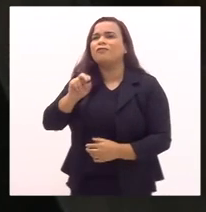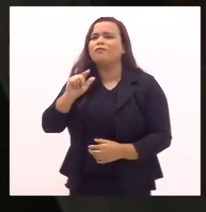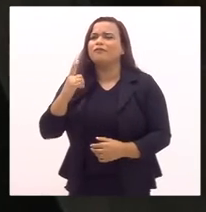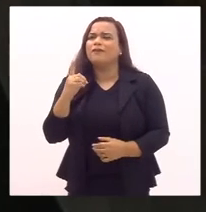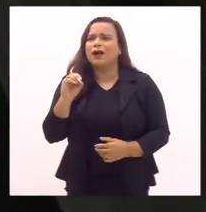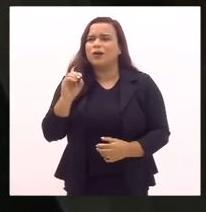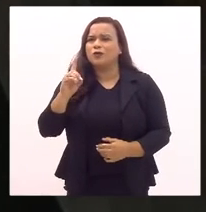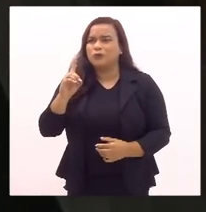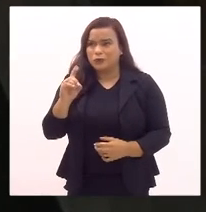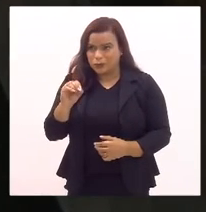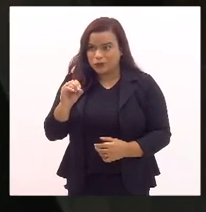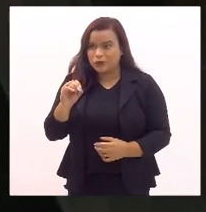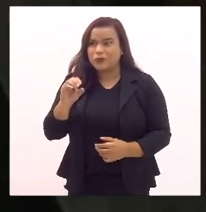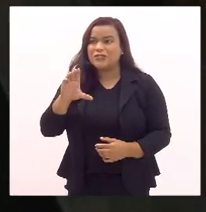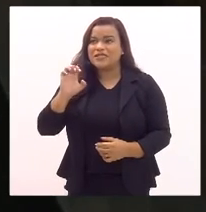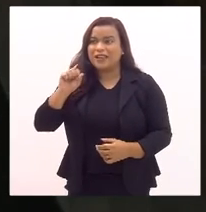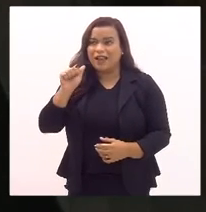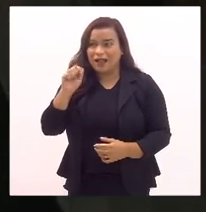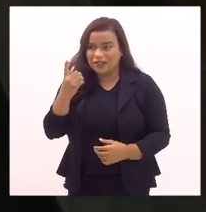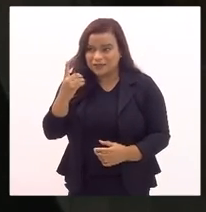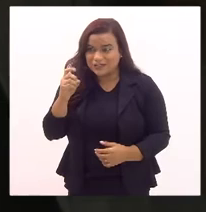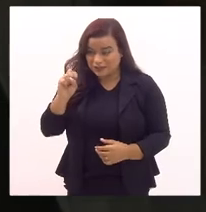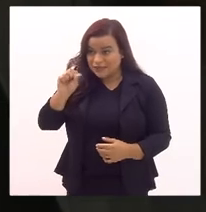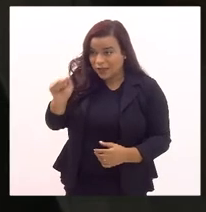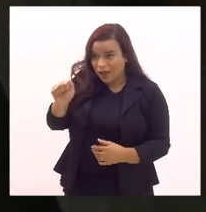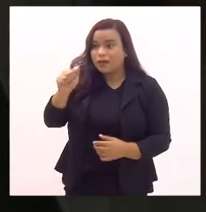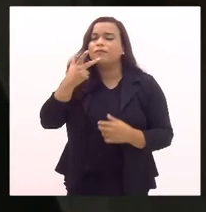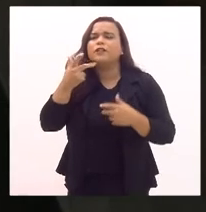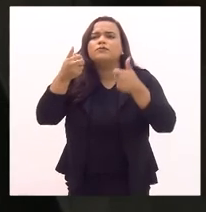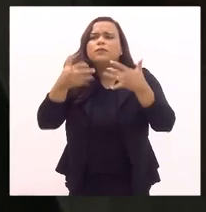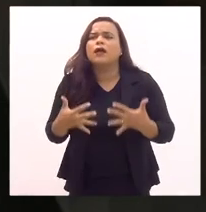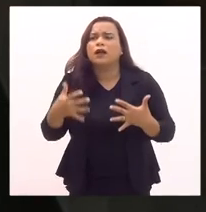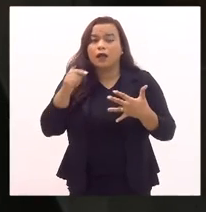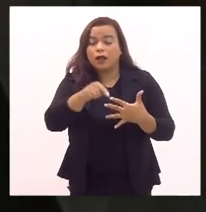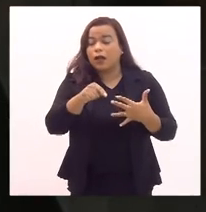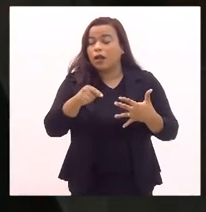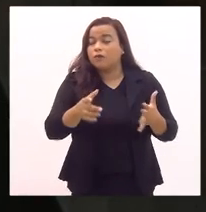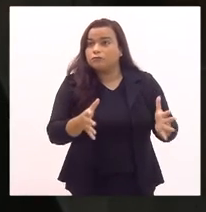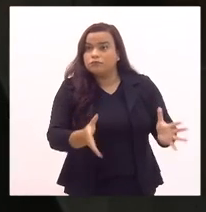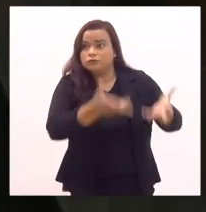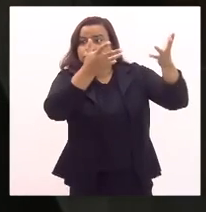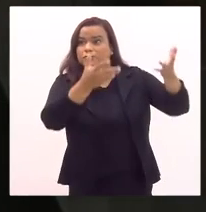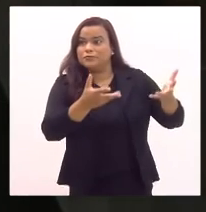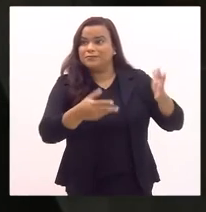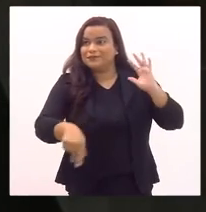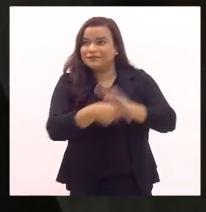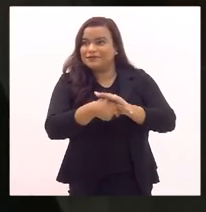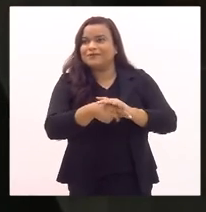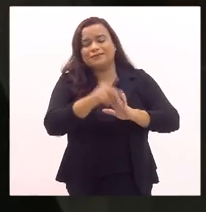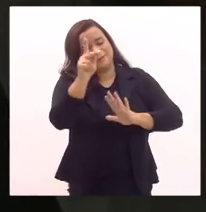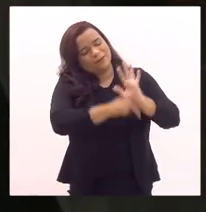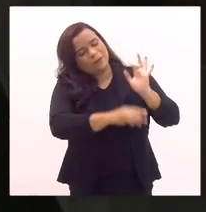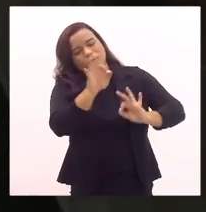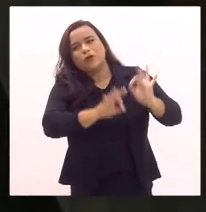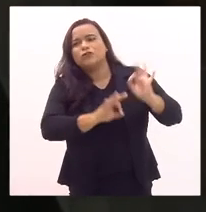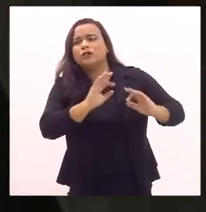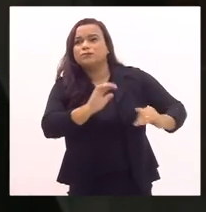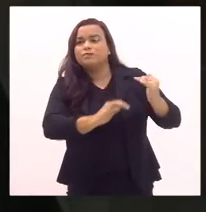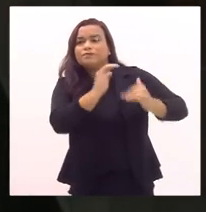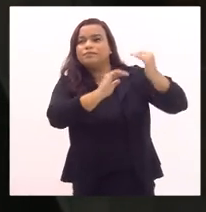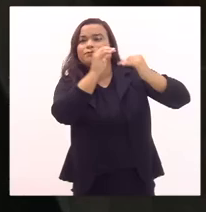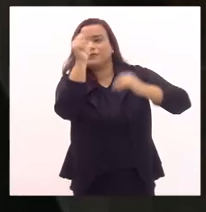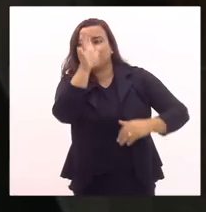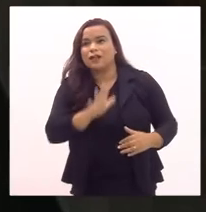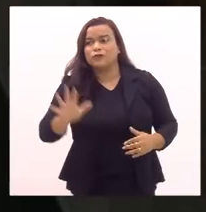surge com o propósito de ser uma das Molas propulsoras é de um projeto de desenvolvimento